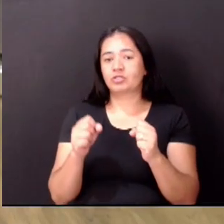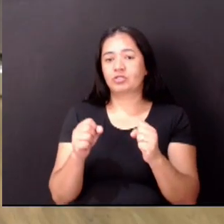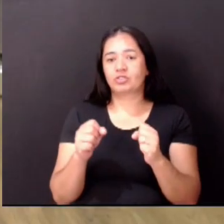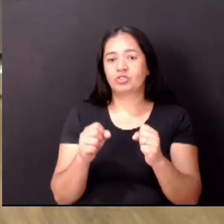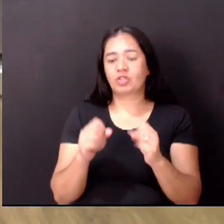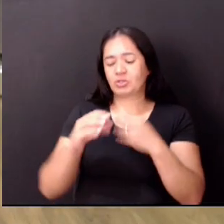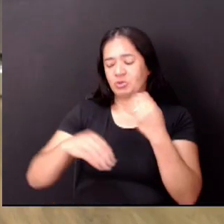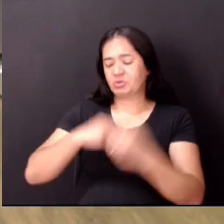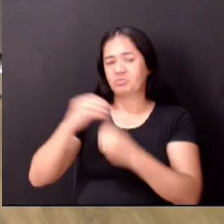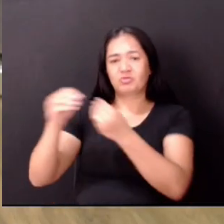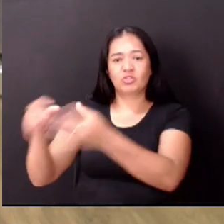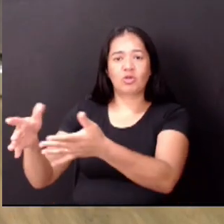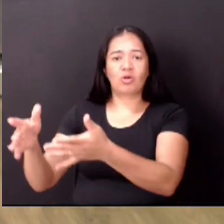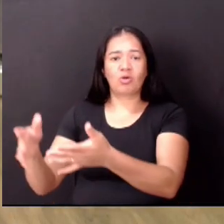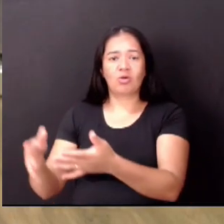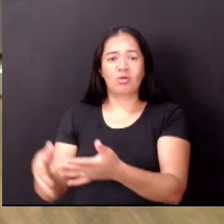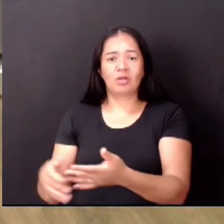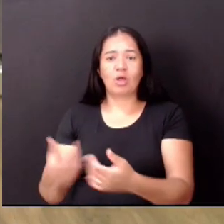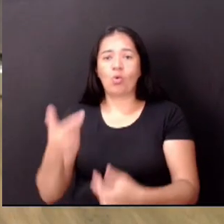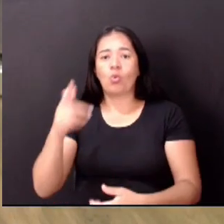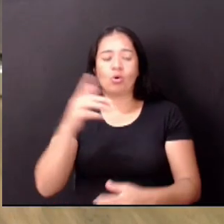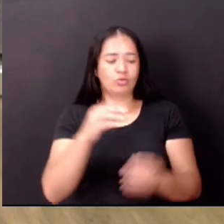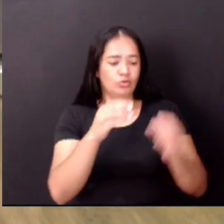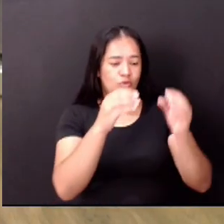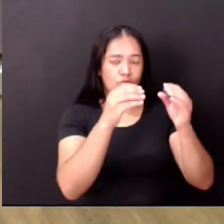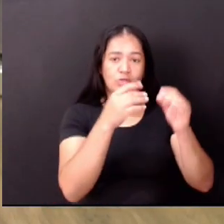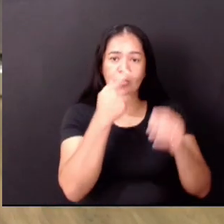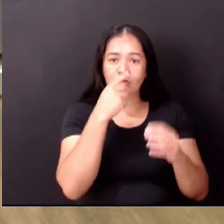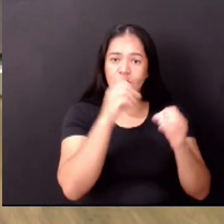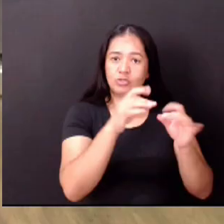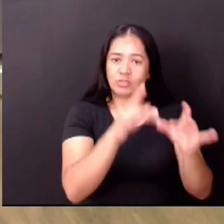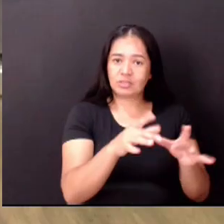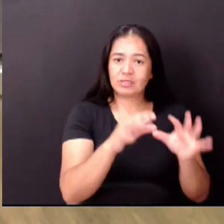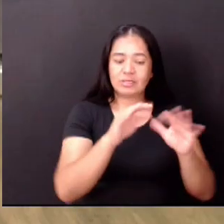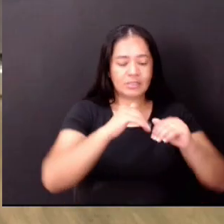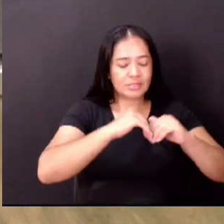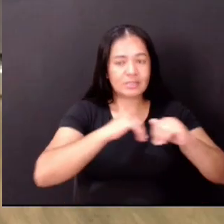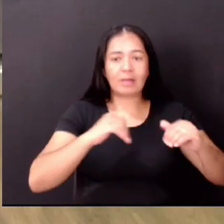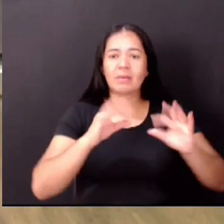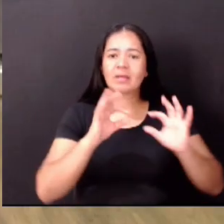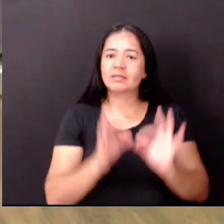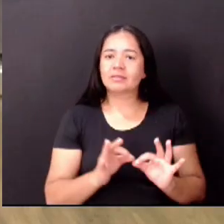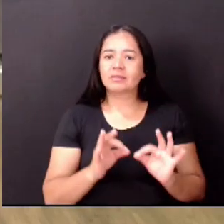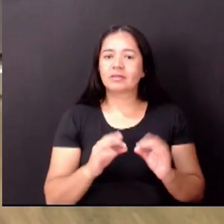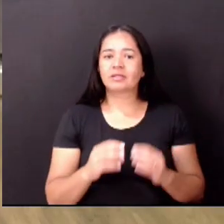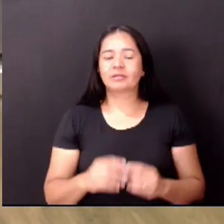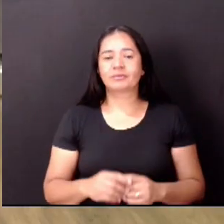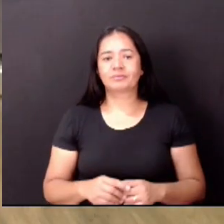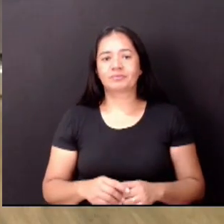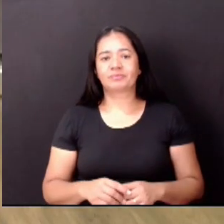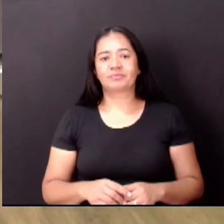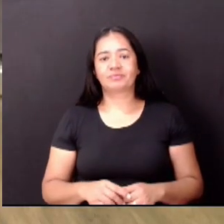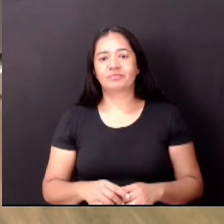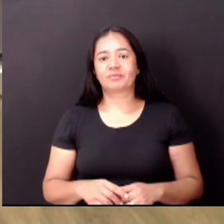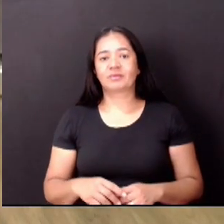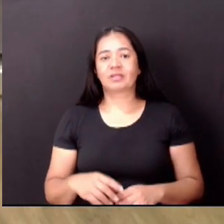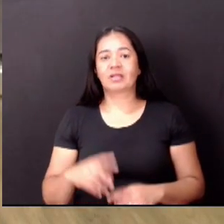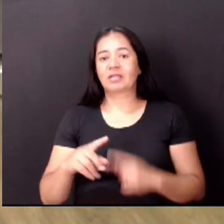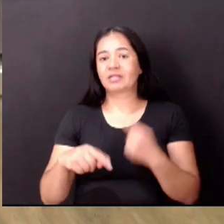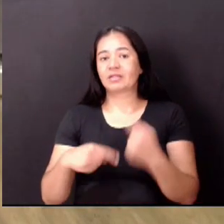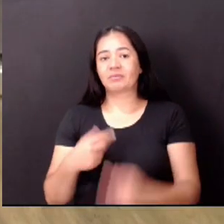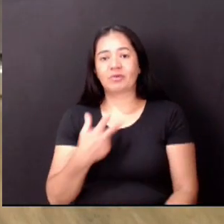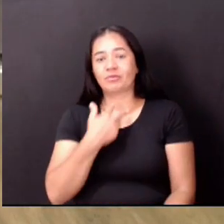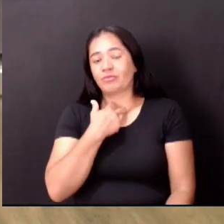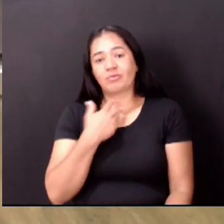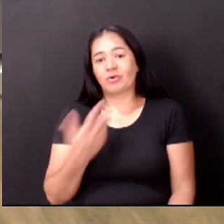já muda todo o contorno das coisas, né? Exatamente, Denise, é um lixo que depois não pode ser reaproveitado.